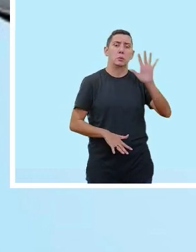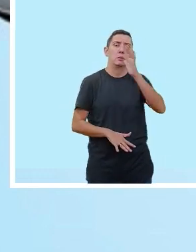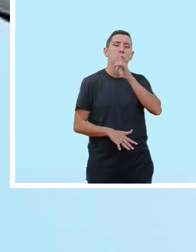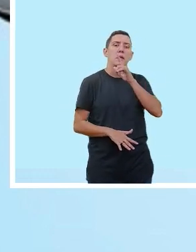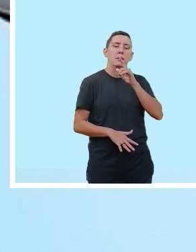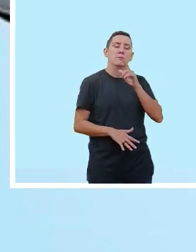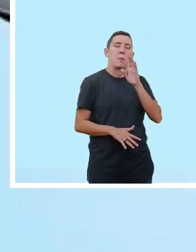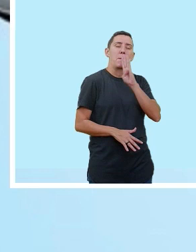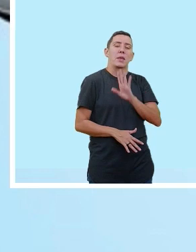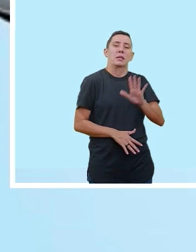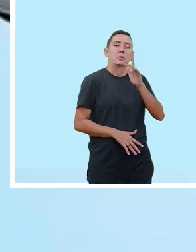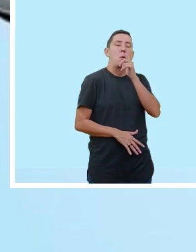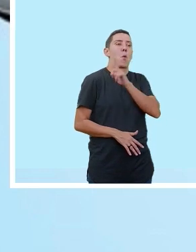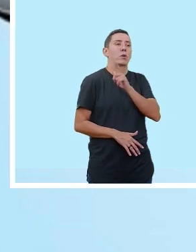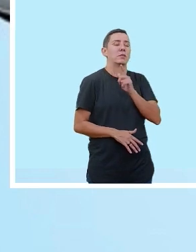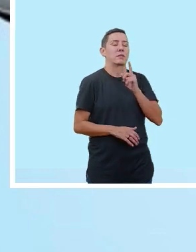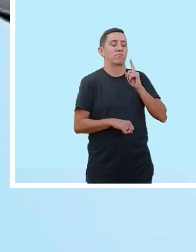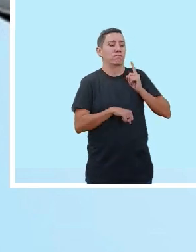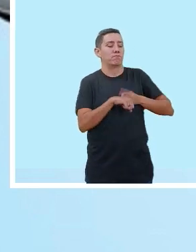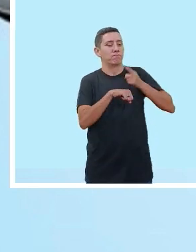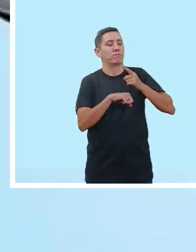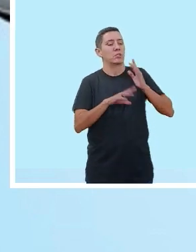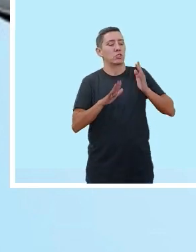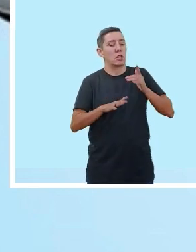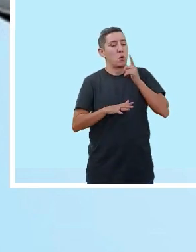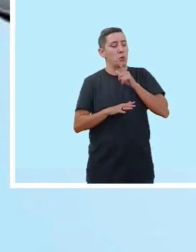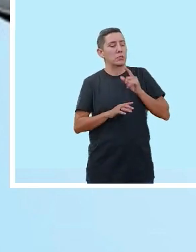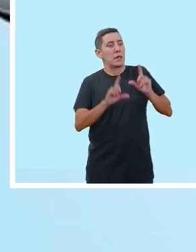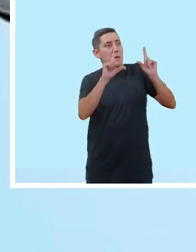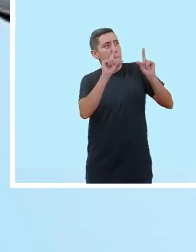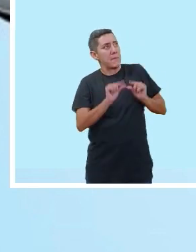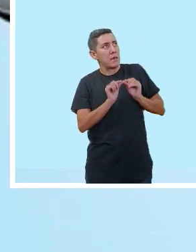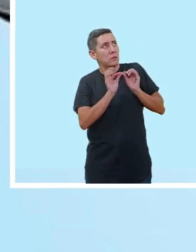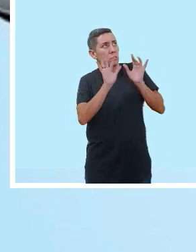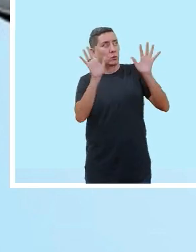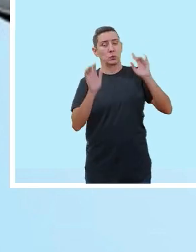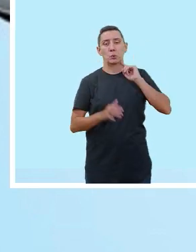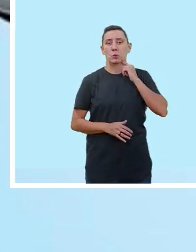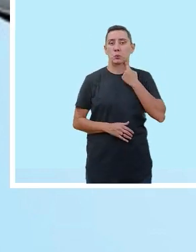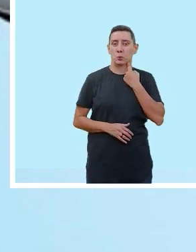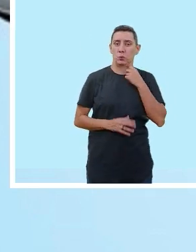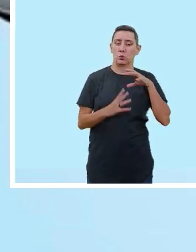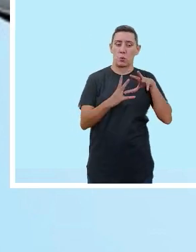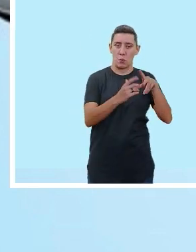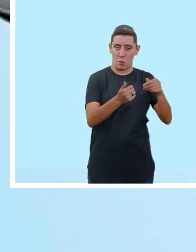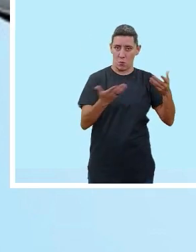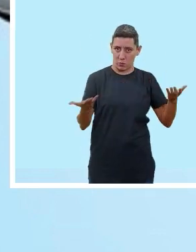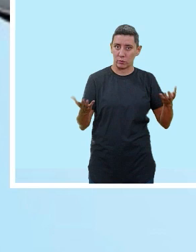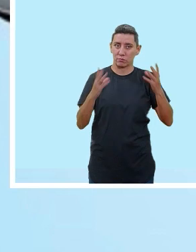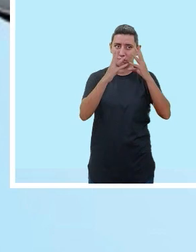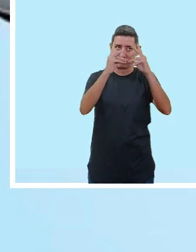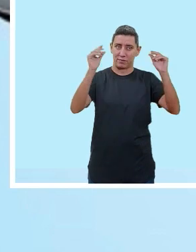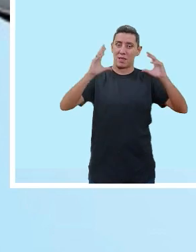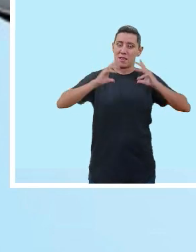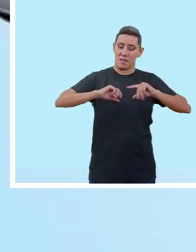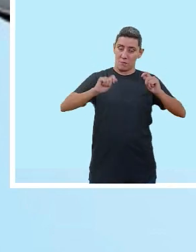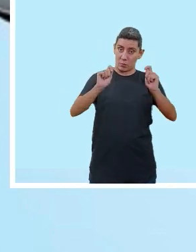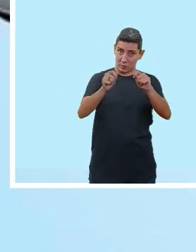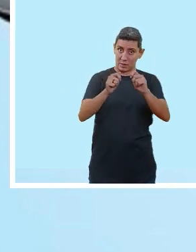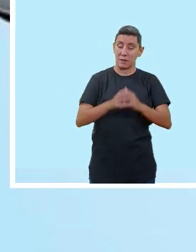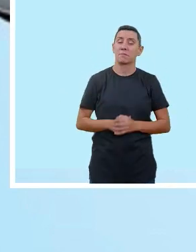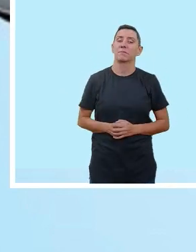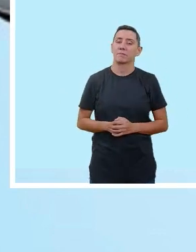também vai chegar a atingir suas metas de redução de emissão de gás carbono na atmosfera. Então esse foi o primeiro